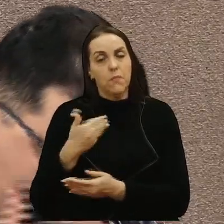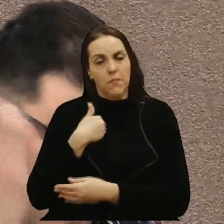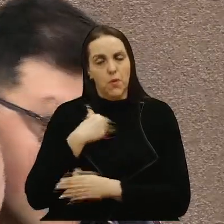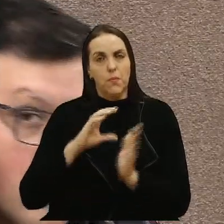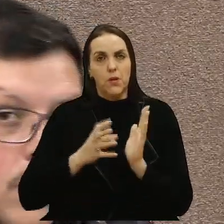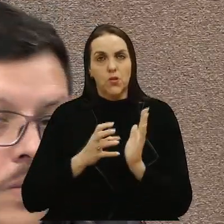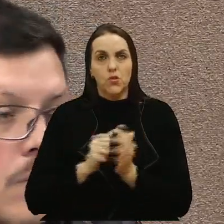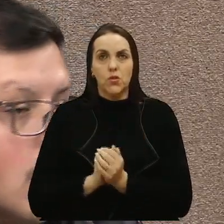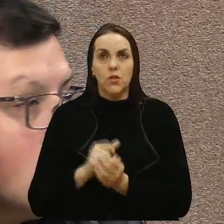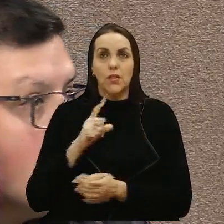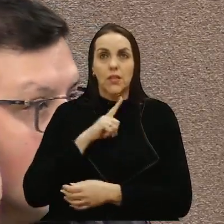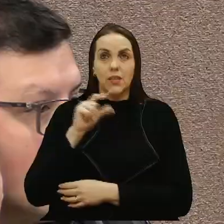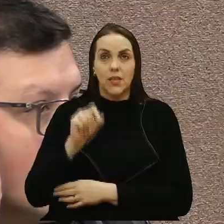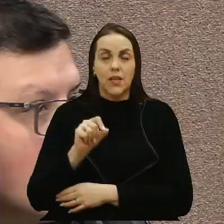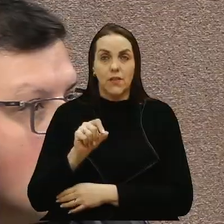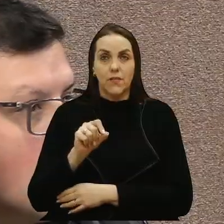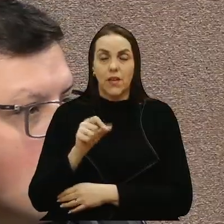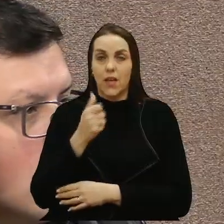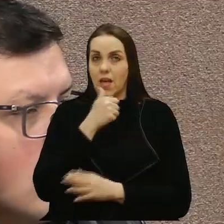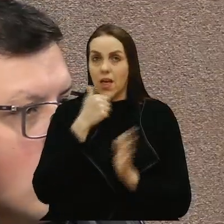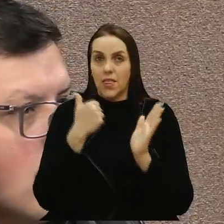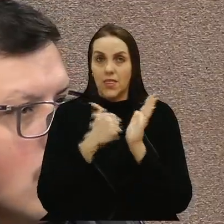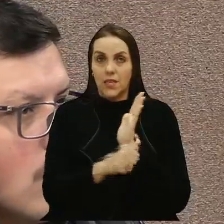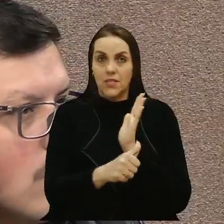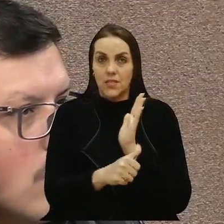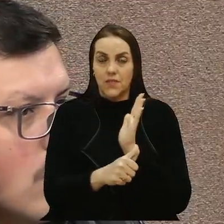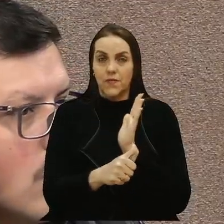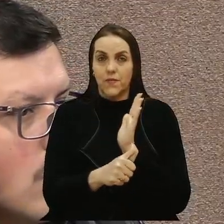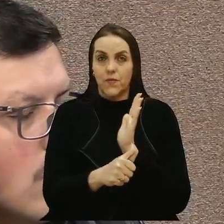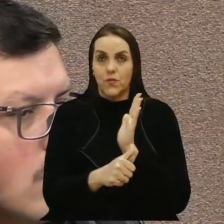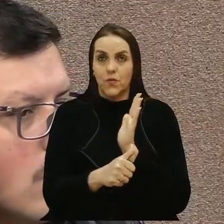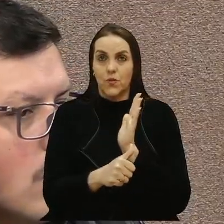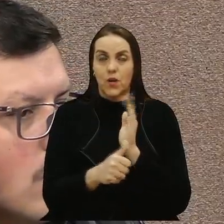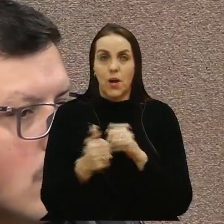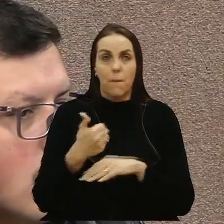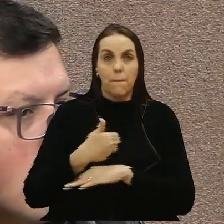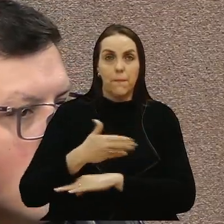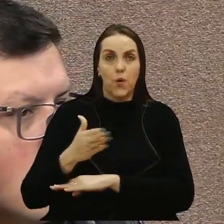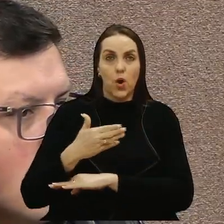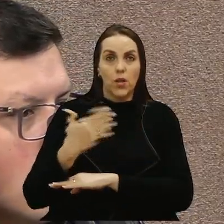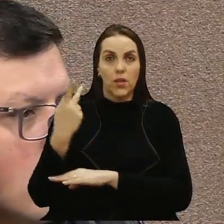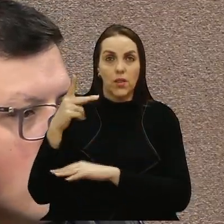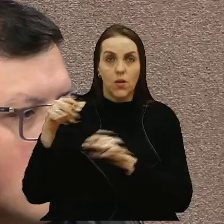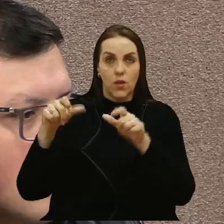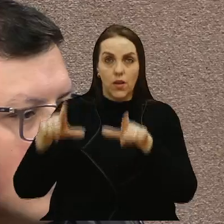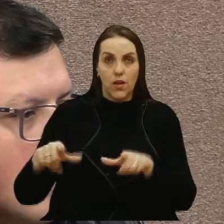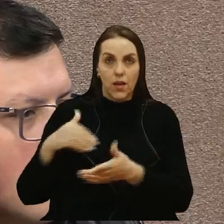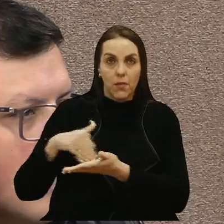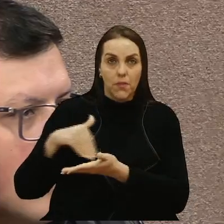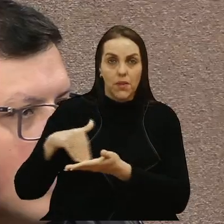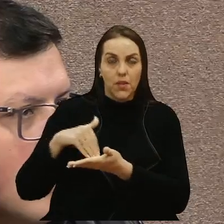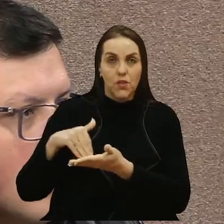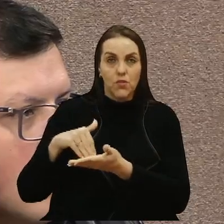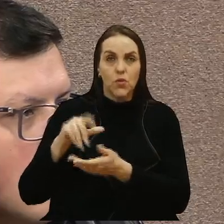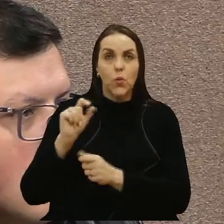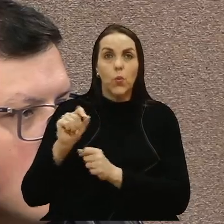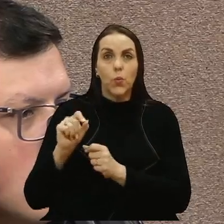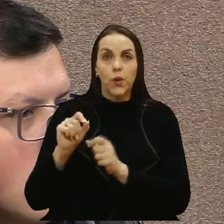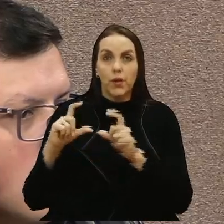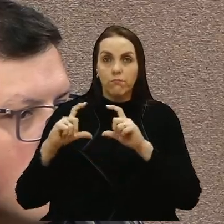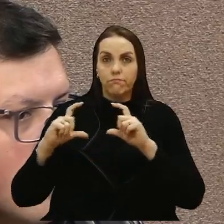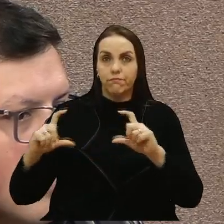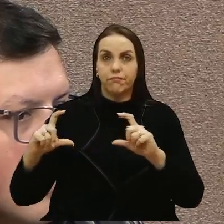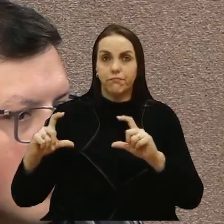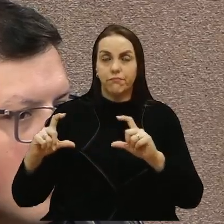ela teve um adesivo colado na porta do seu gabinete com a seguinte expressão,